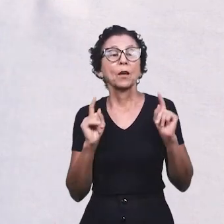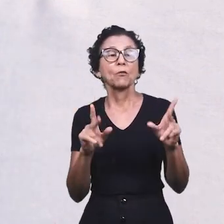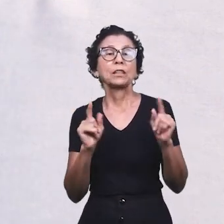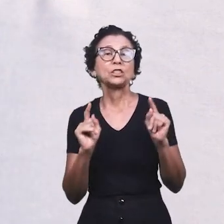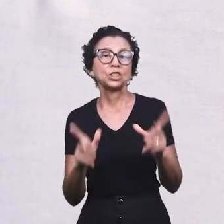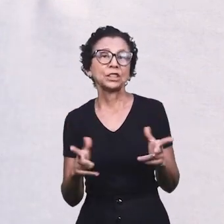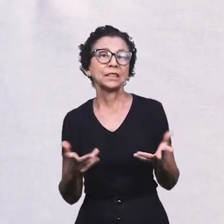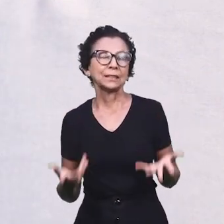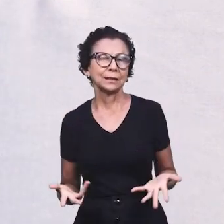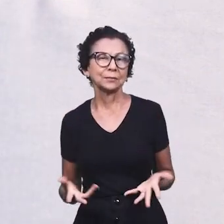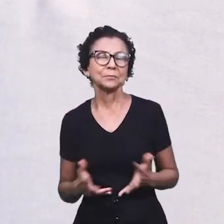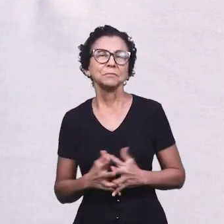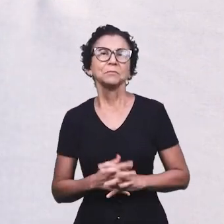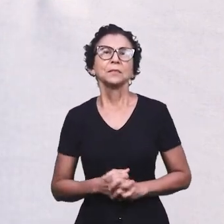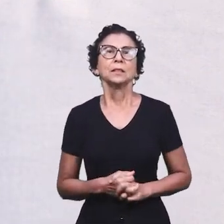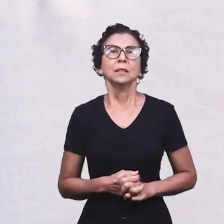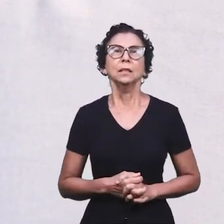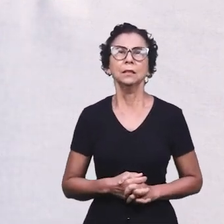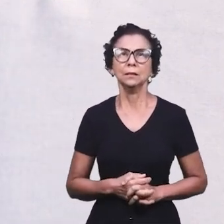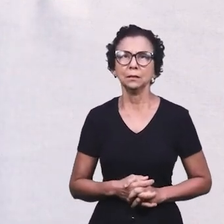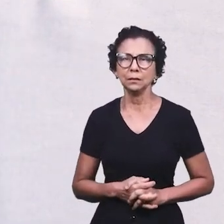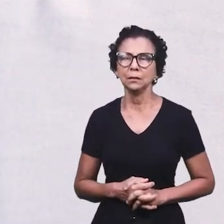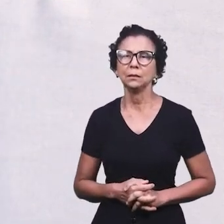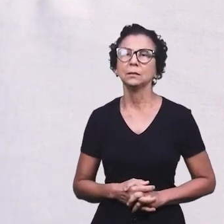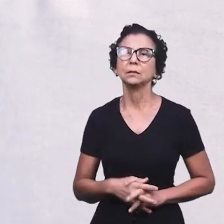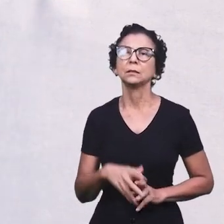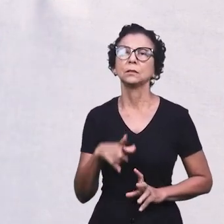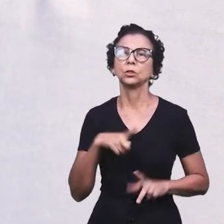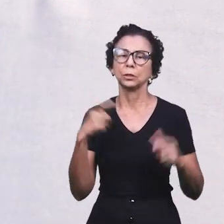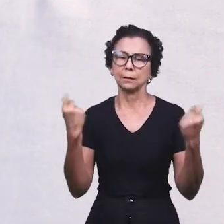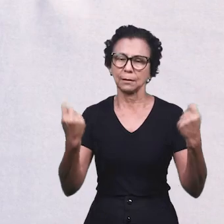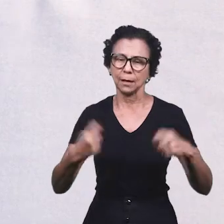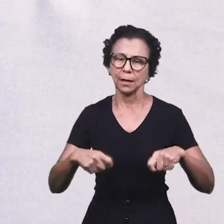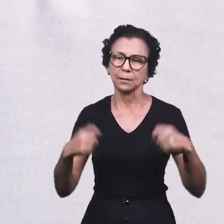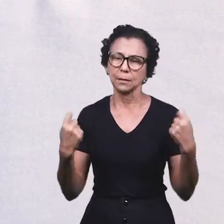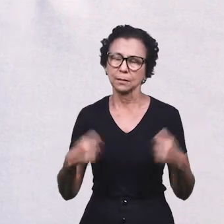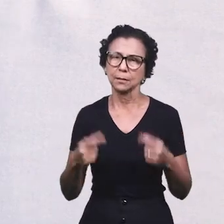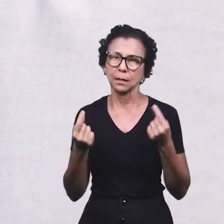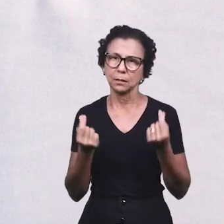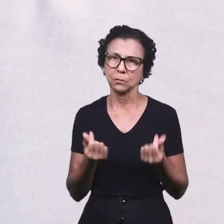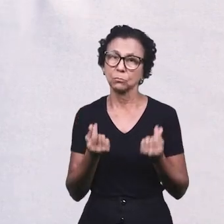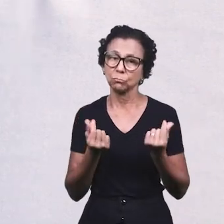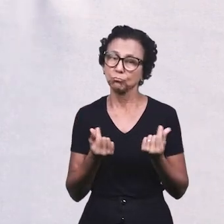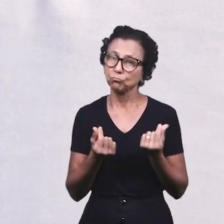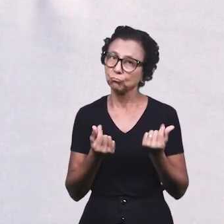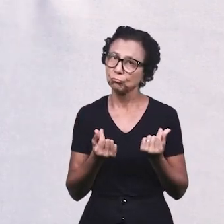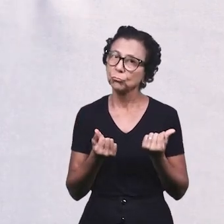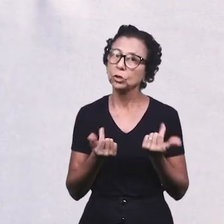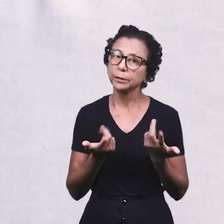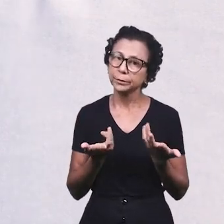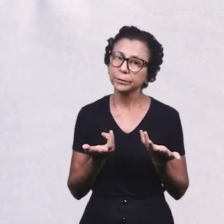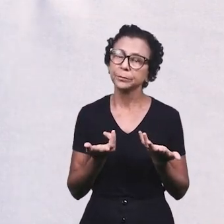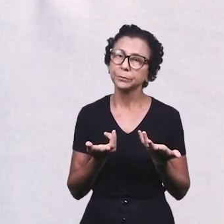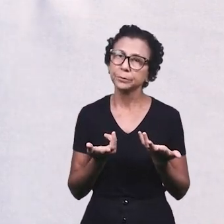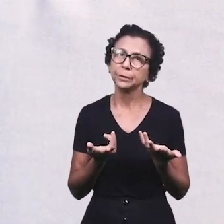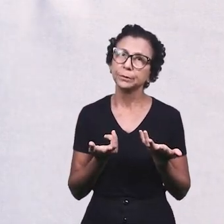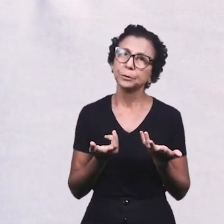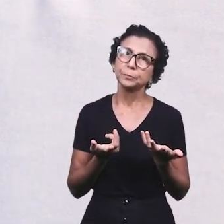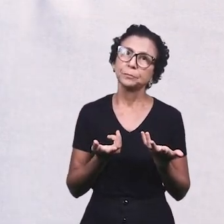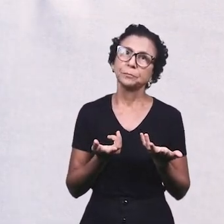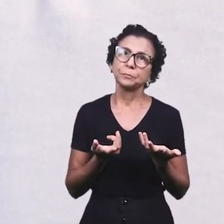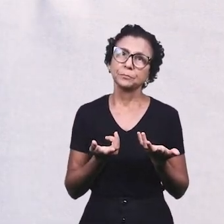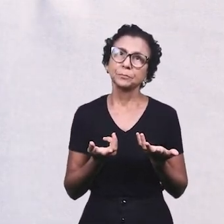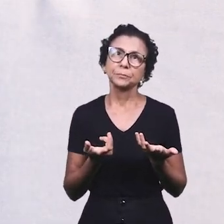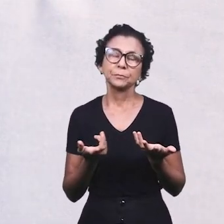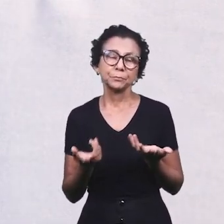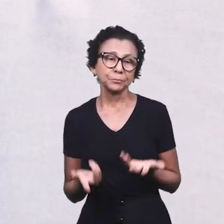no comércio. Então foi desse momento, a partir de uma necessidade de ter um dinheirinho, mas